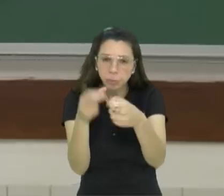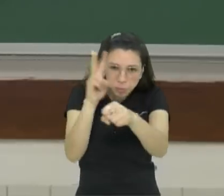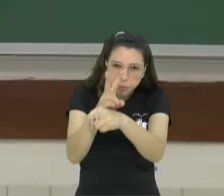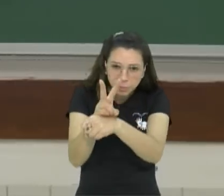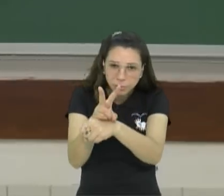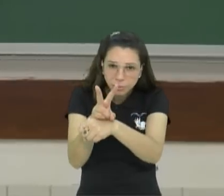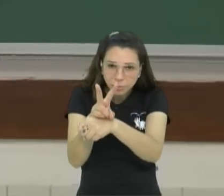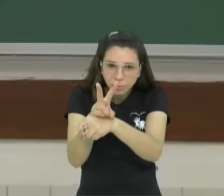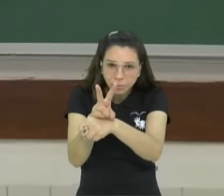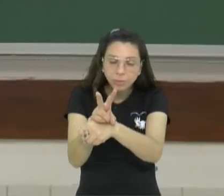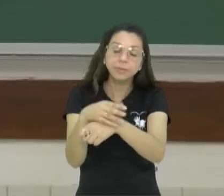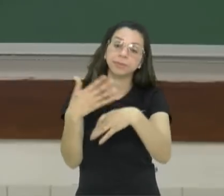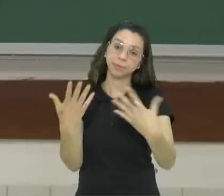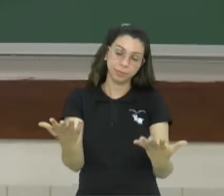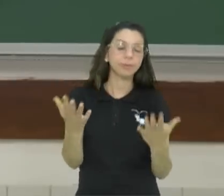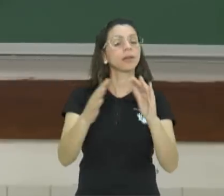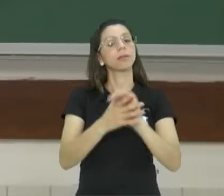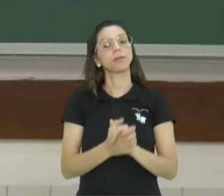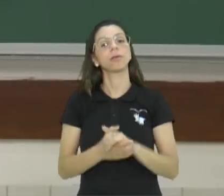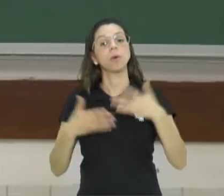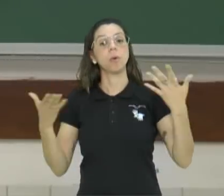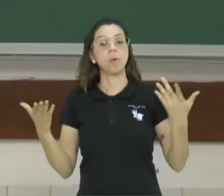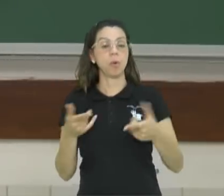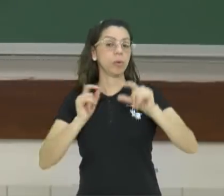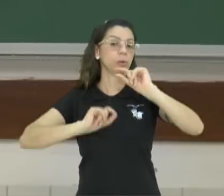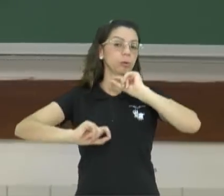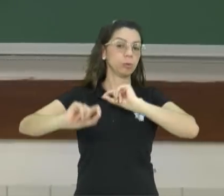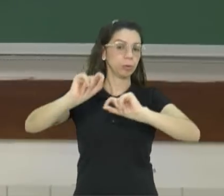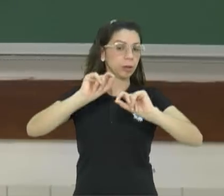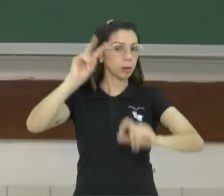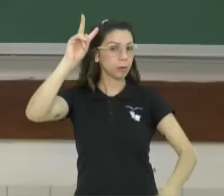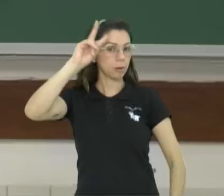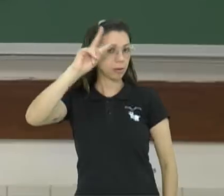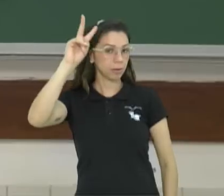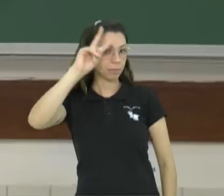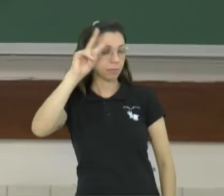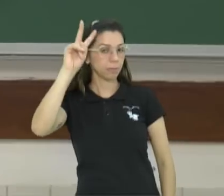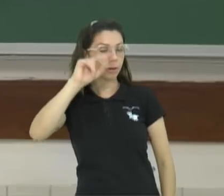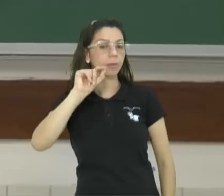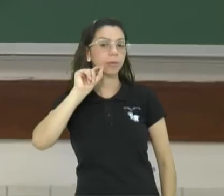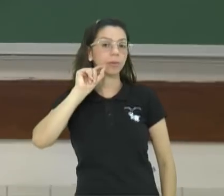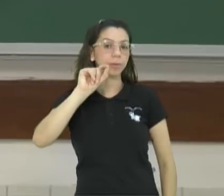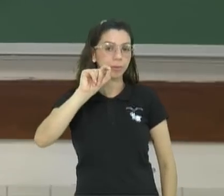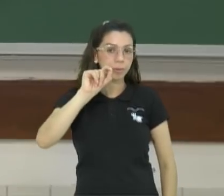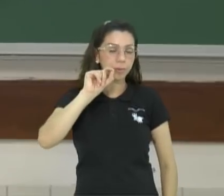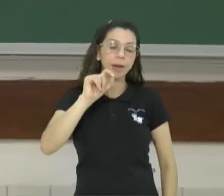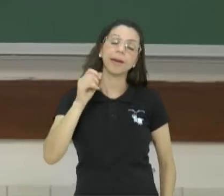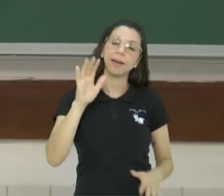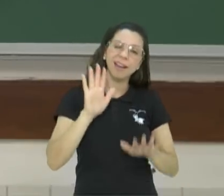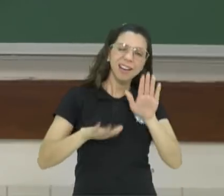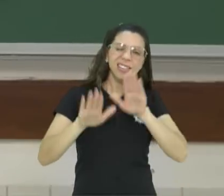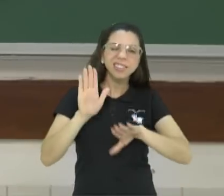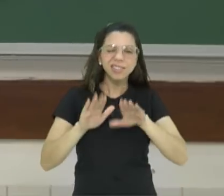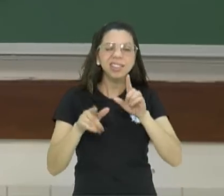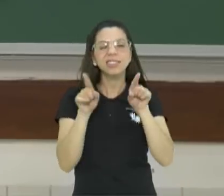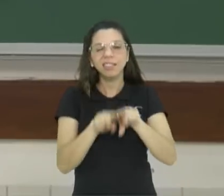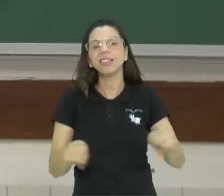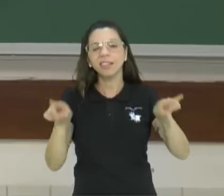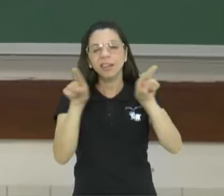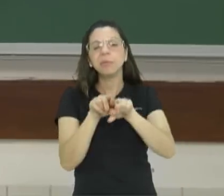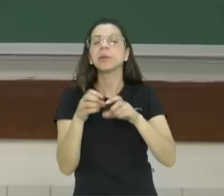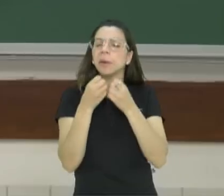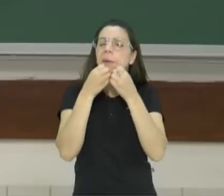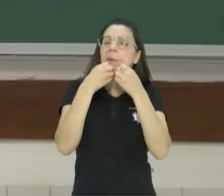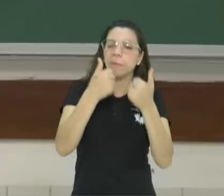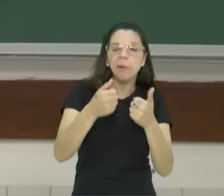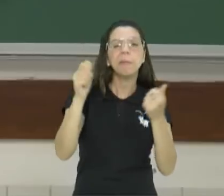cuidando? Bom, hoje eu quero lembrá-los novamente, talvez fique um pouco repetitivo, né? Mas é bom lembrar